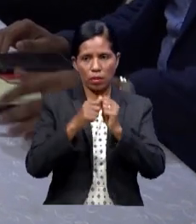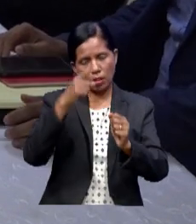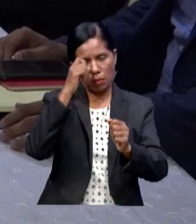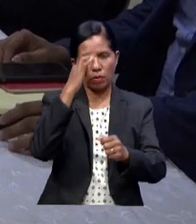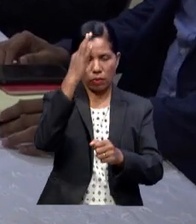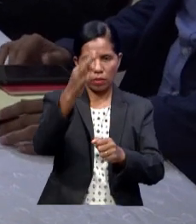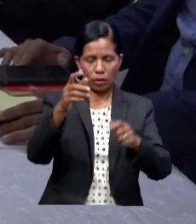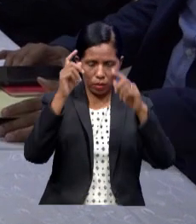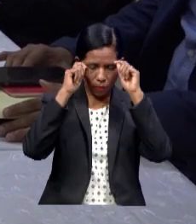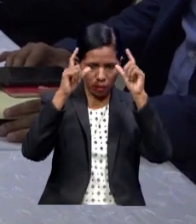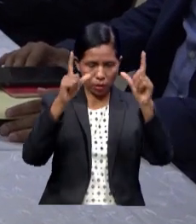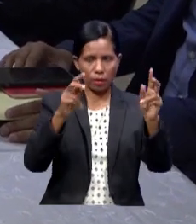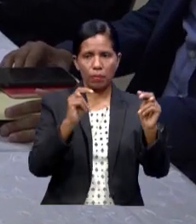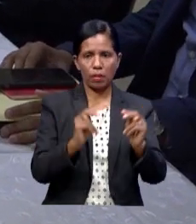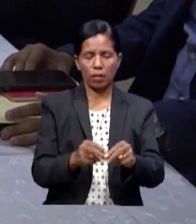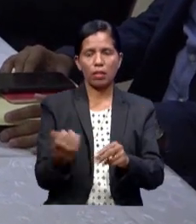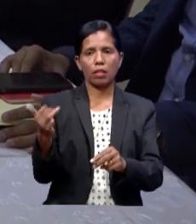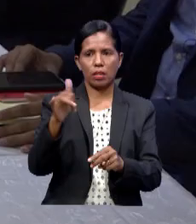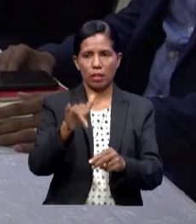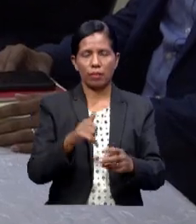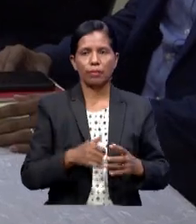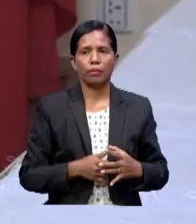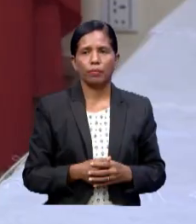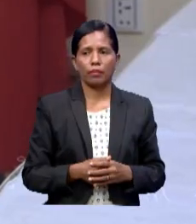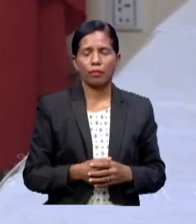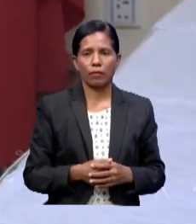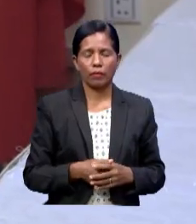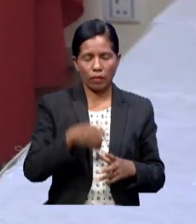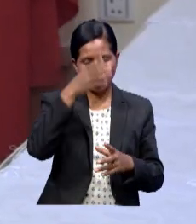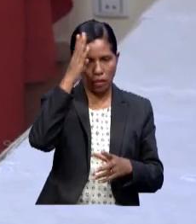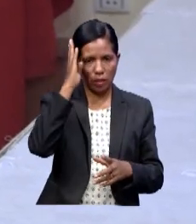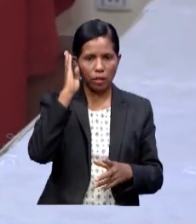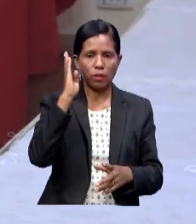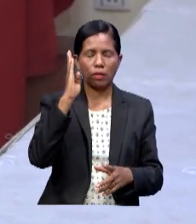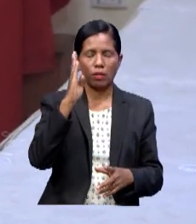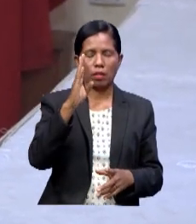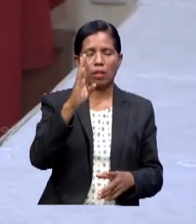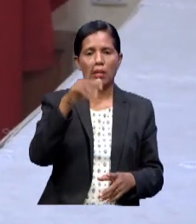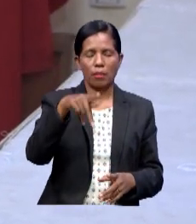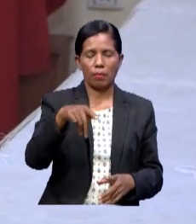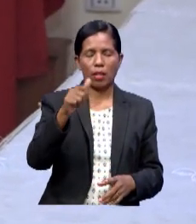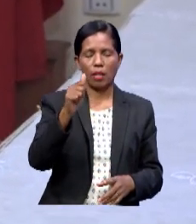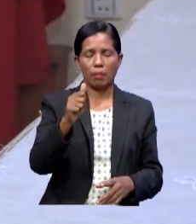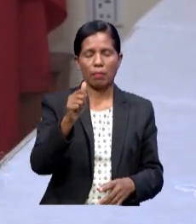futuro Timor-Leste se precisa ser. Senhor Pablo, você é argentina, Messi?